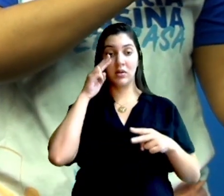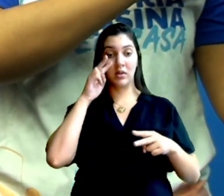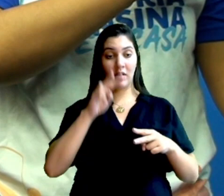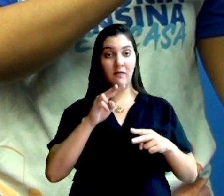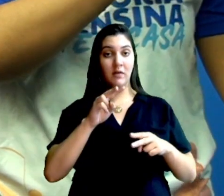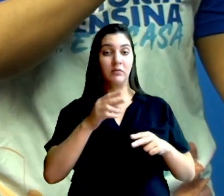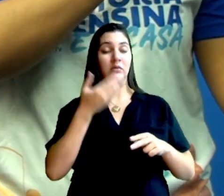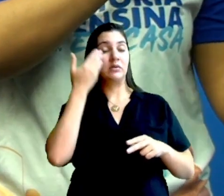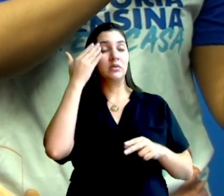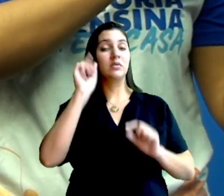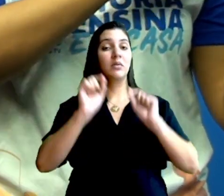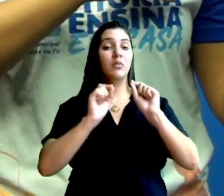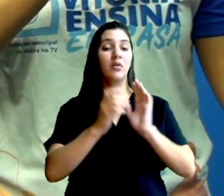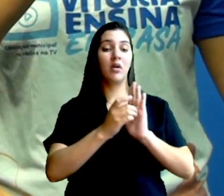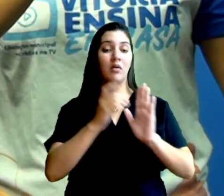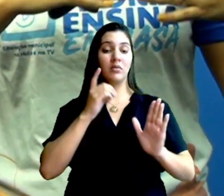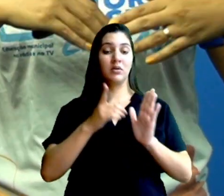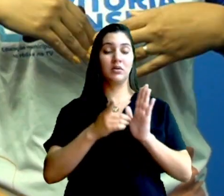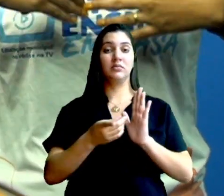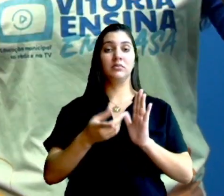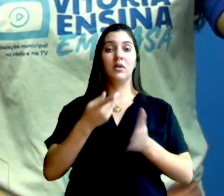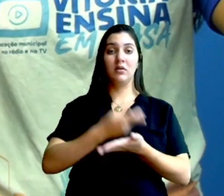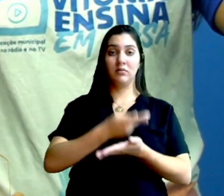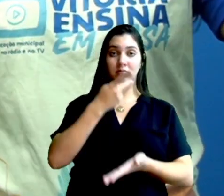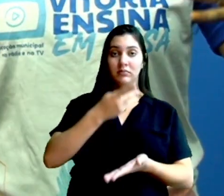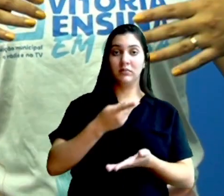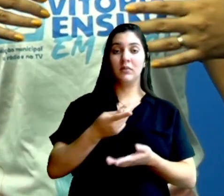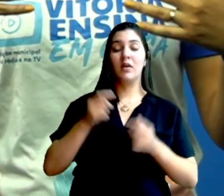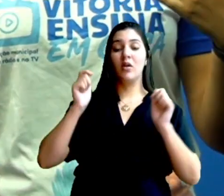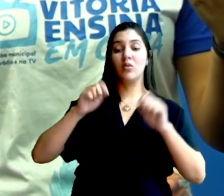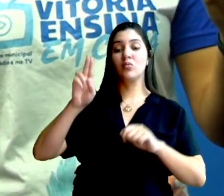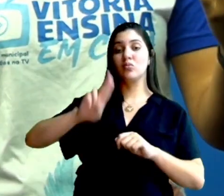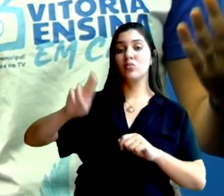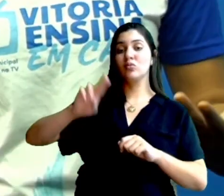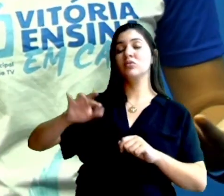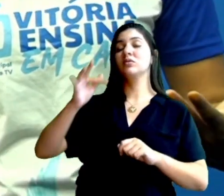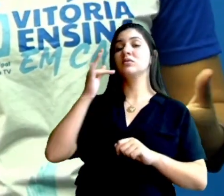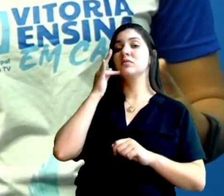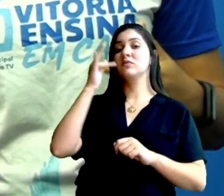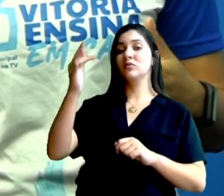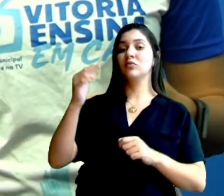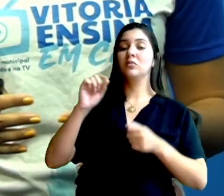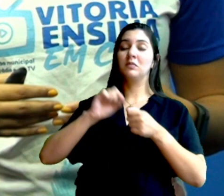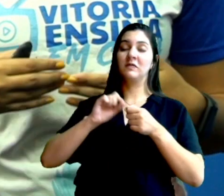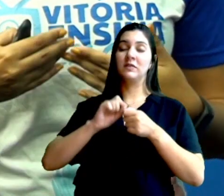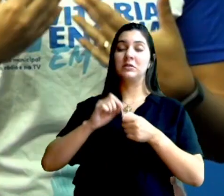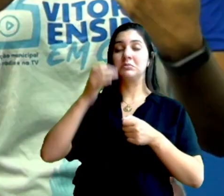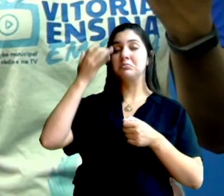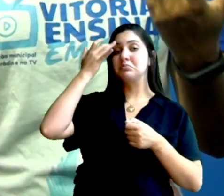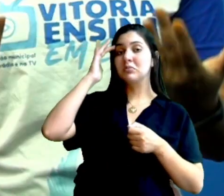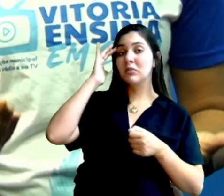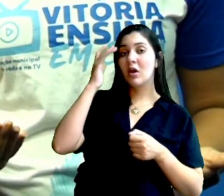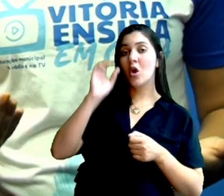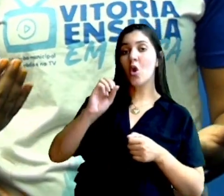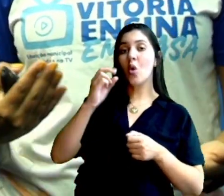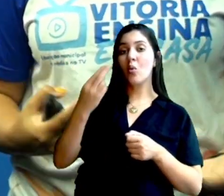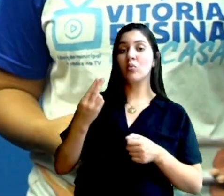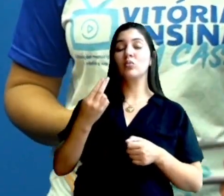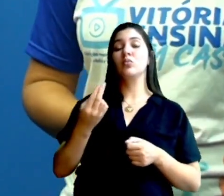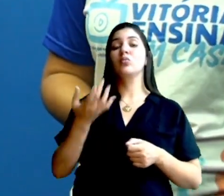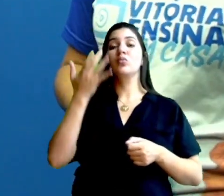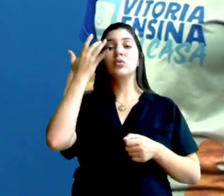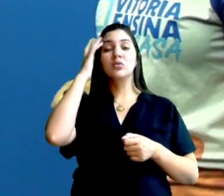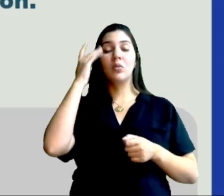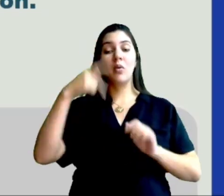aconteceu antes, que é passado, e aí a gente usa esse futuro para fazer uma suposição ou uma suposição sobre o próprio